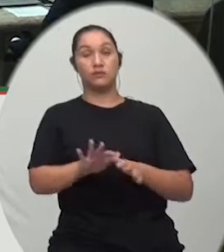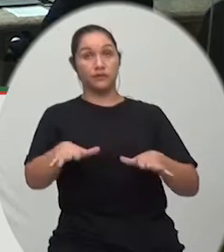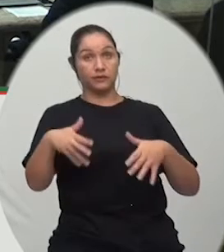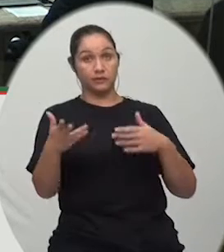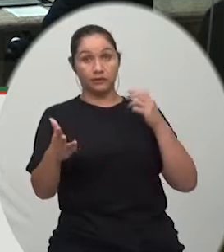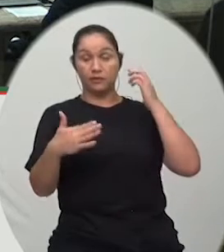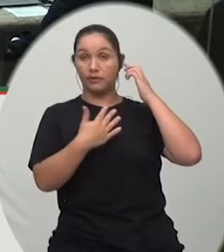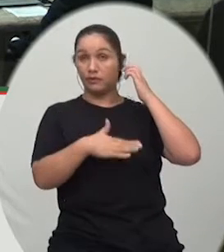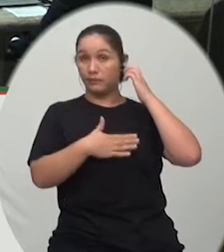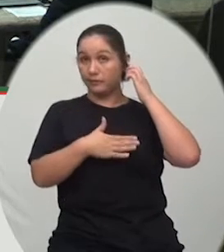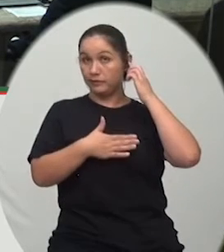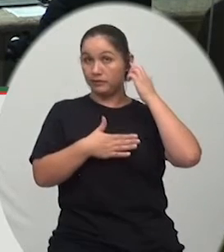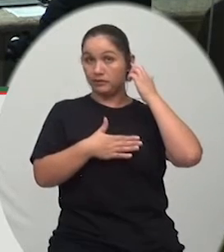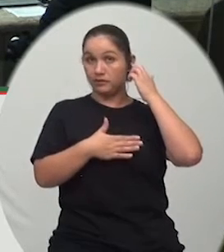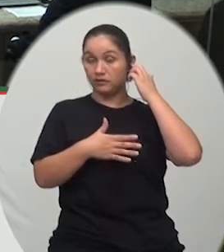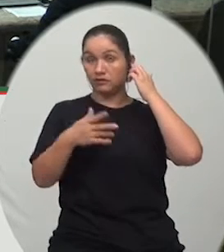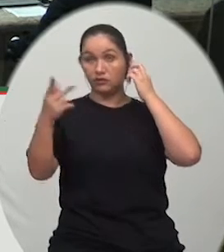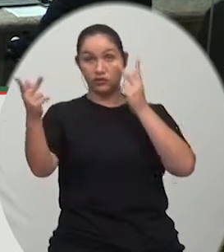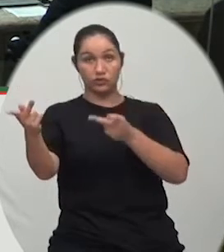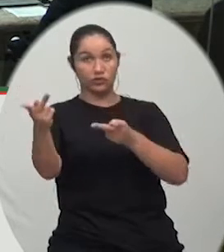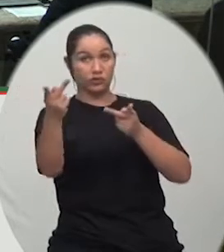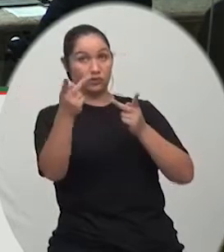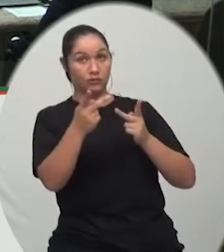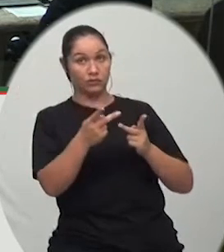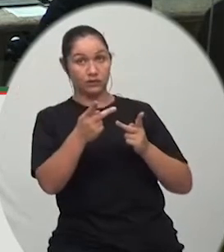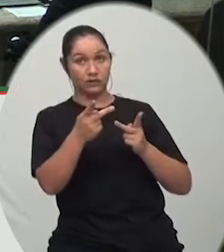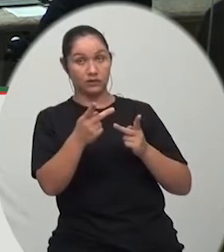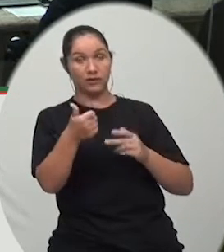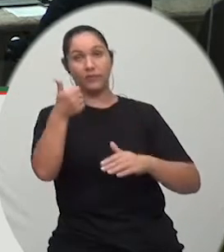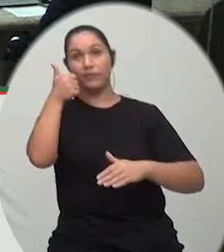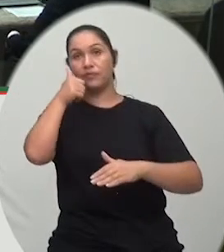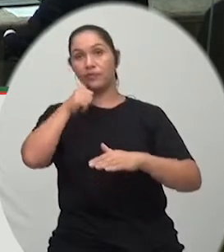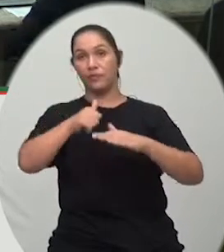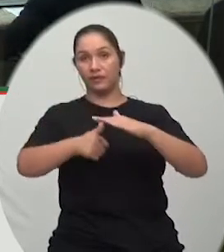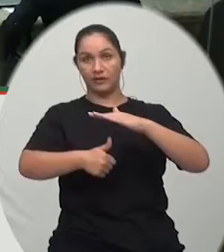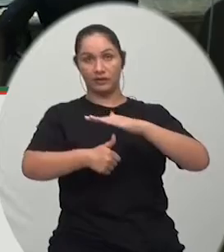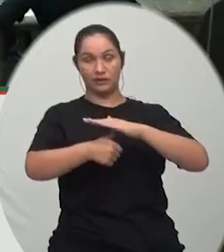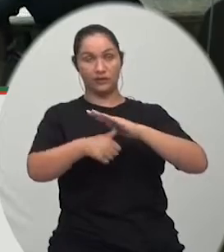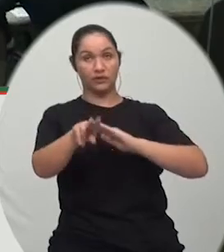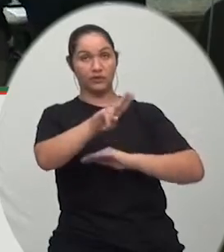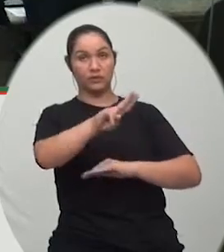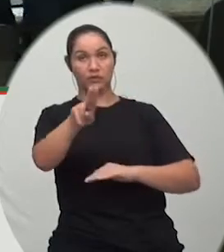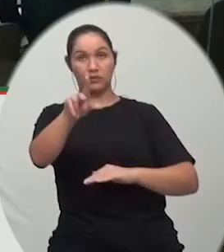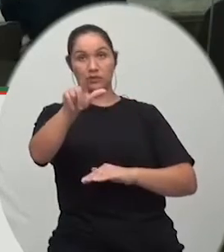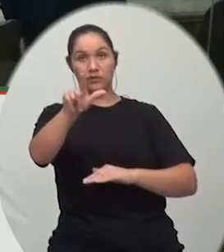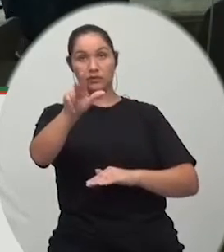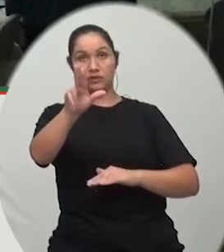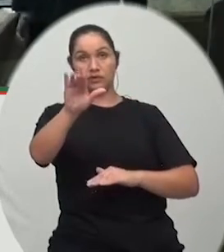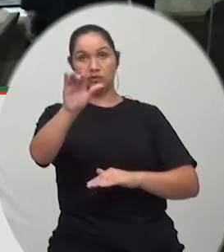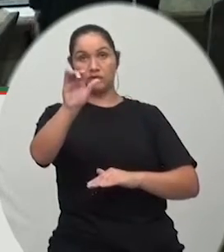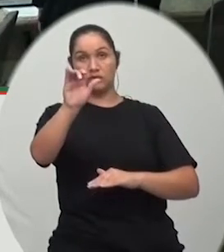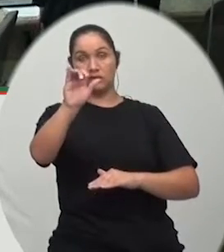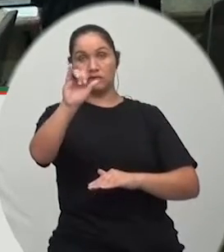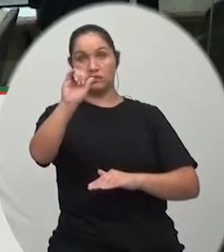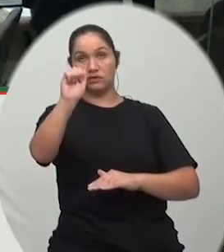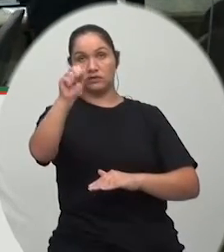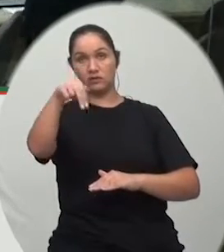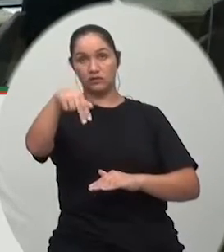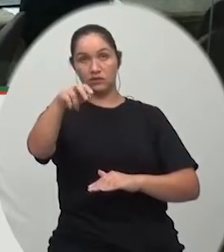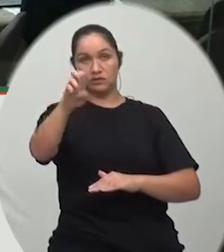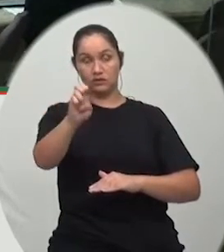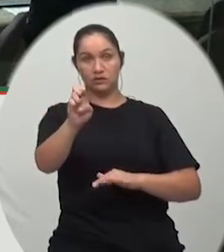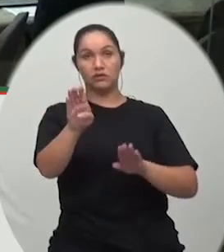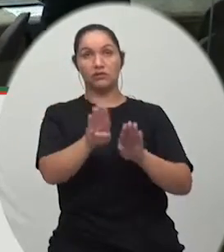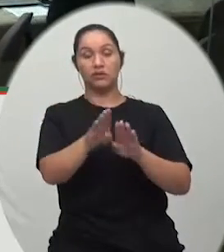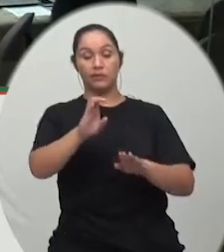Desta forma, gostaria de convidar a magnífica reitora, senhora Luciane Bisoni Sereta, o coordenador do curso